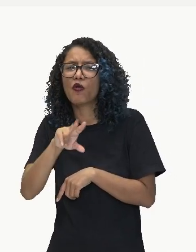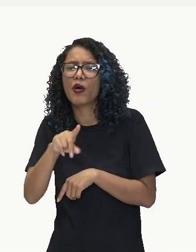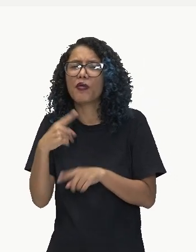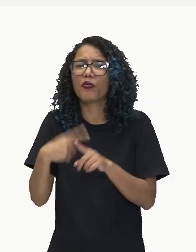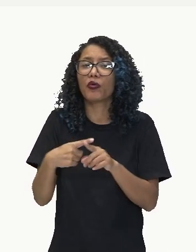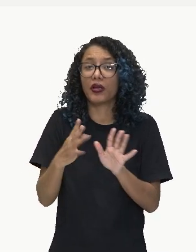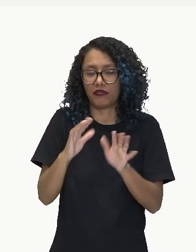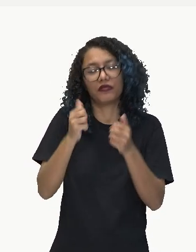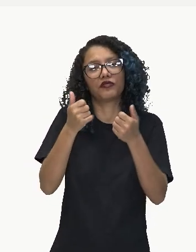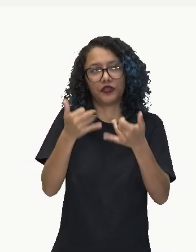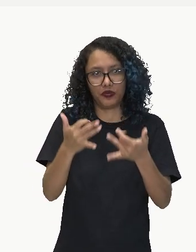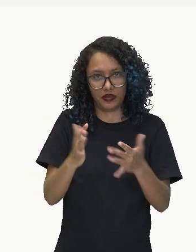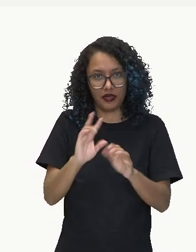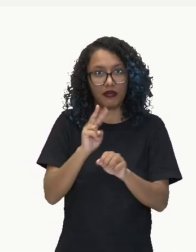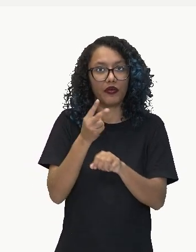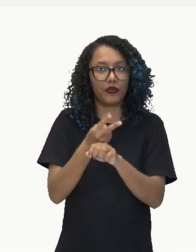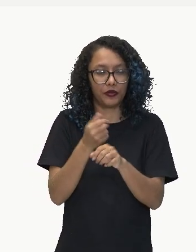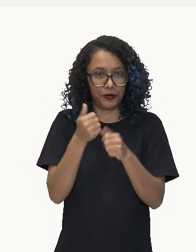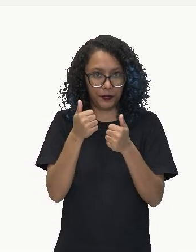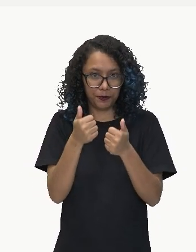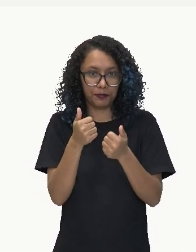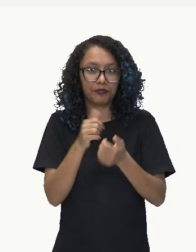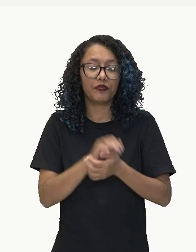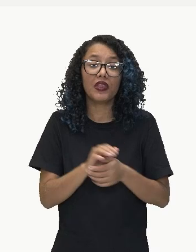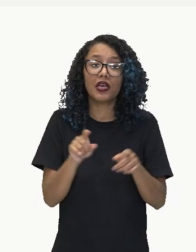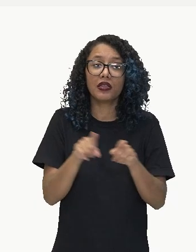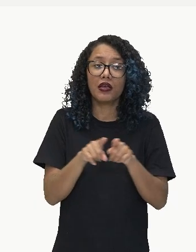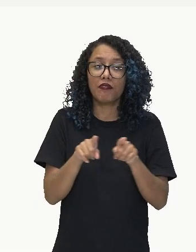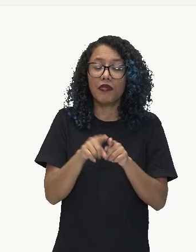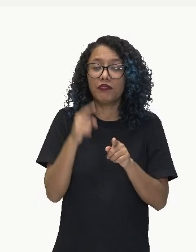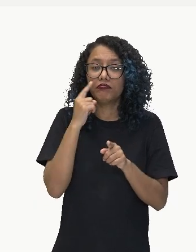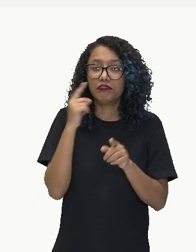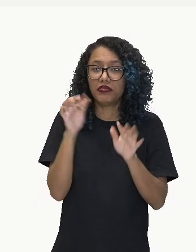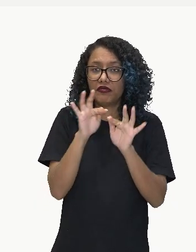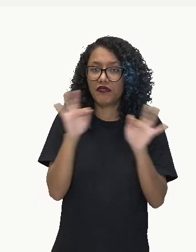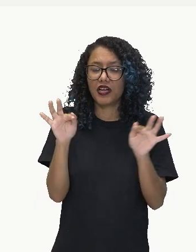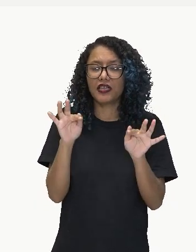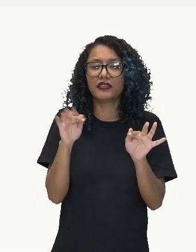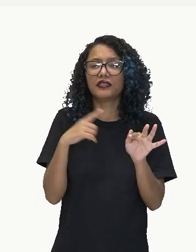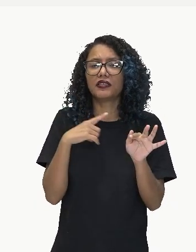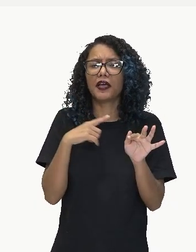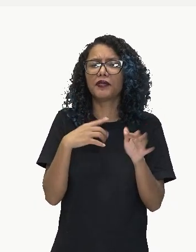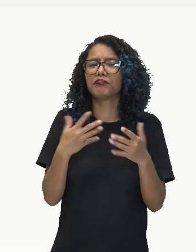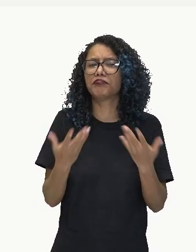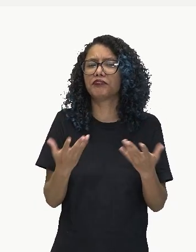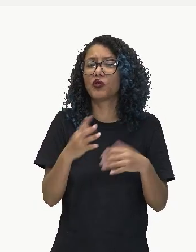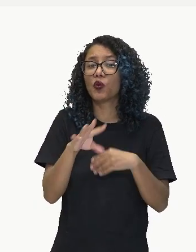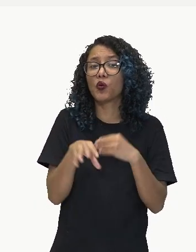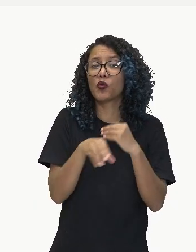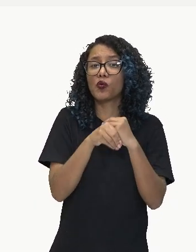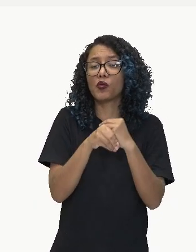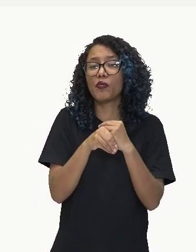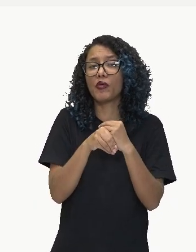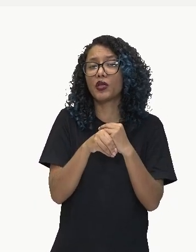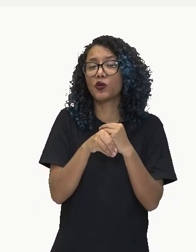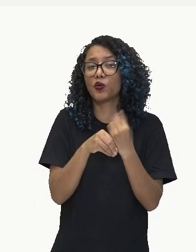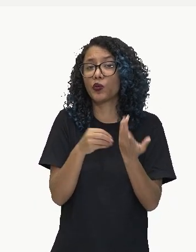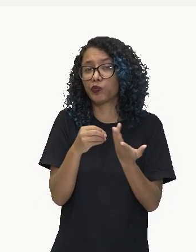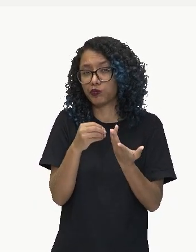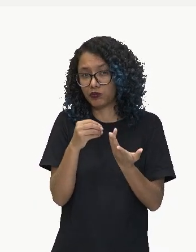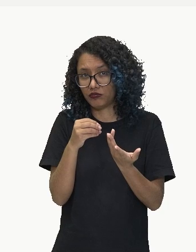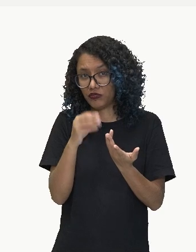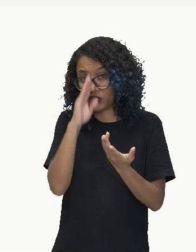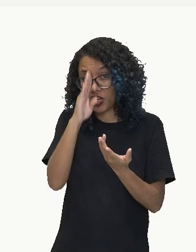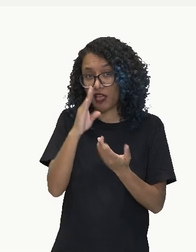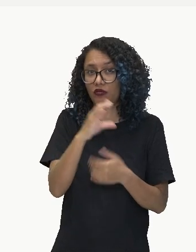vamos saber. É interessante saber que nessa frase nós temos a presença do complemento direto, que